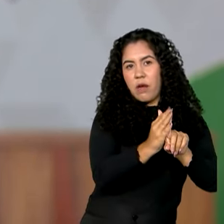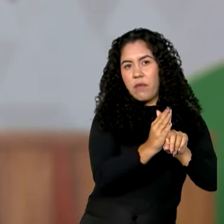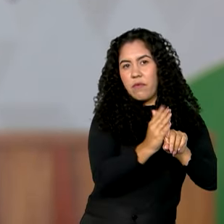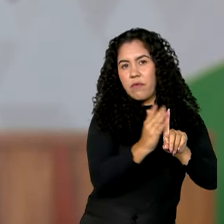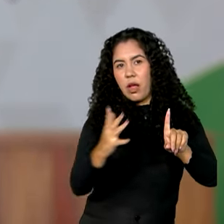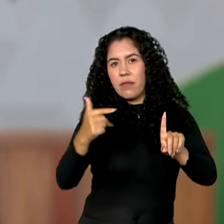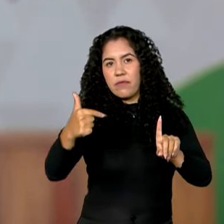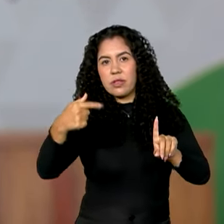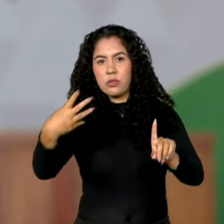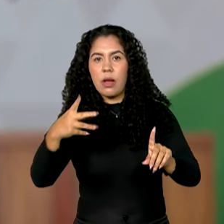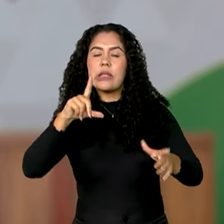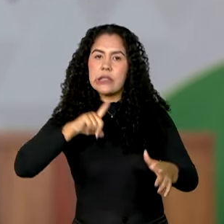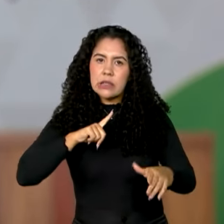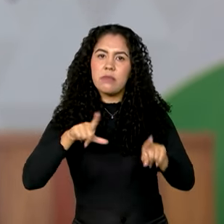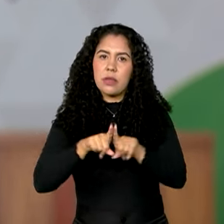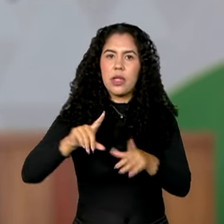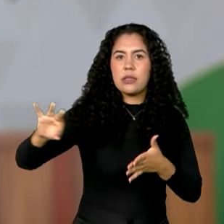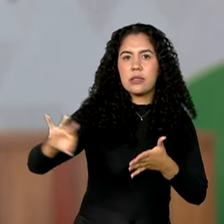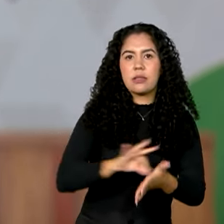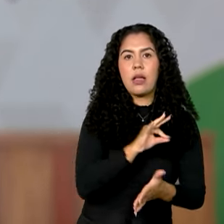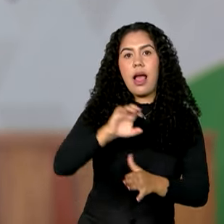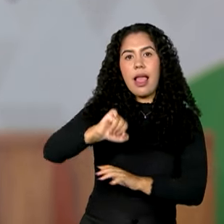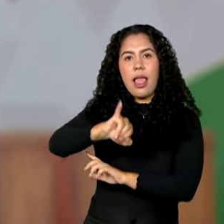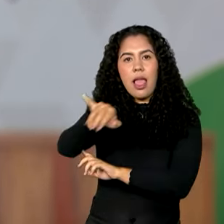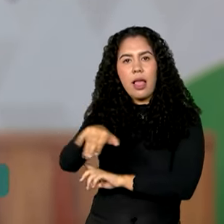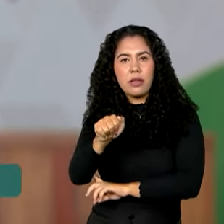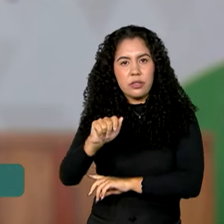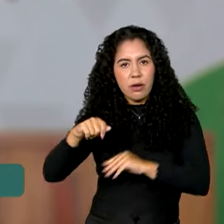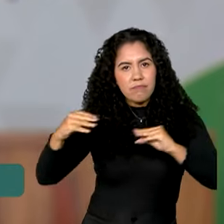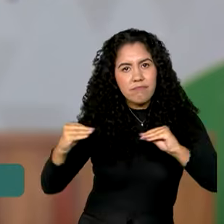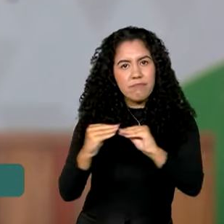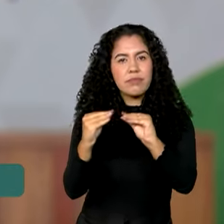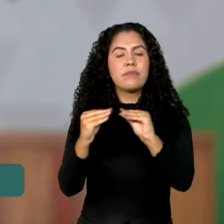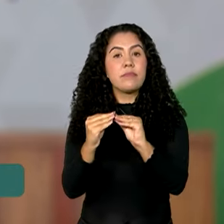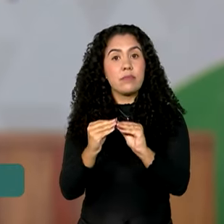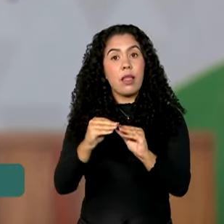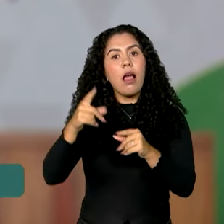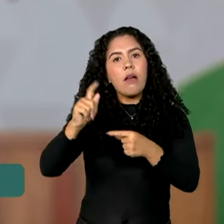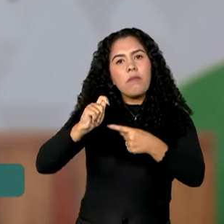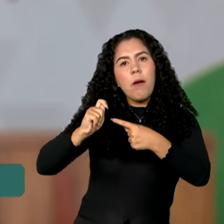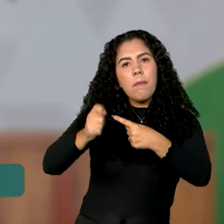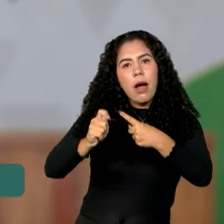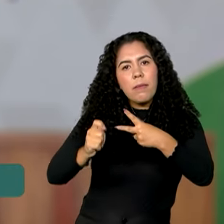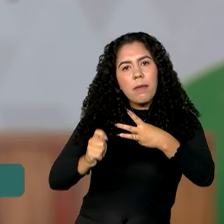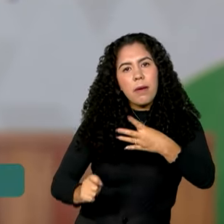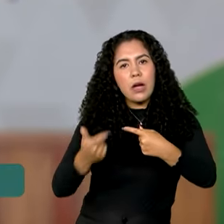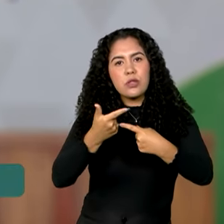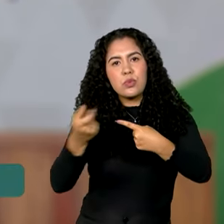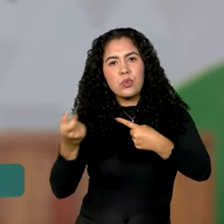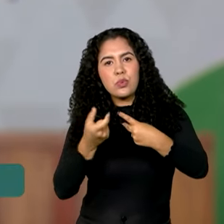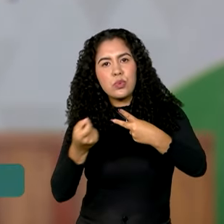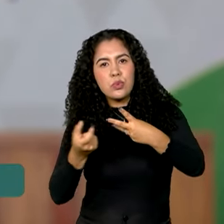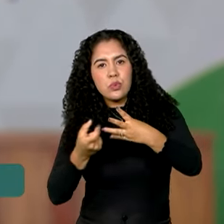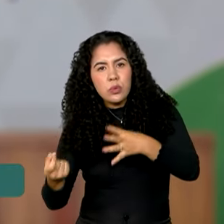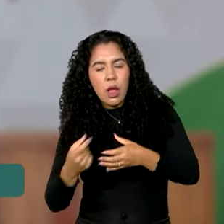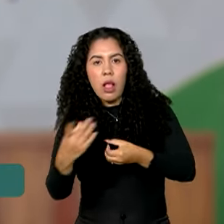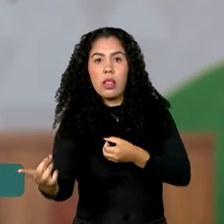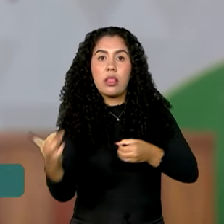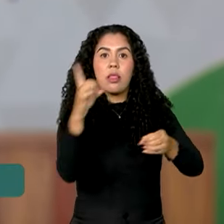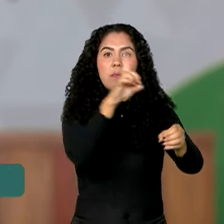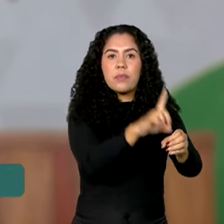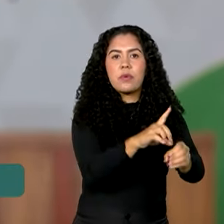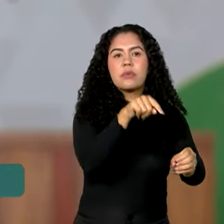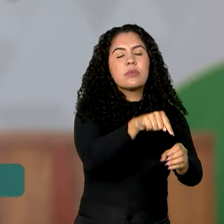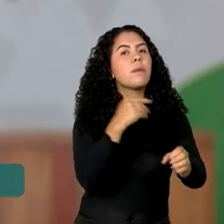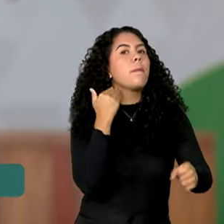matriculados na EJA, Educação de Jovens e Adultos. Eles vão receber R$ 200 diretamente na poupança Caixa Tem.